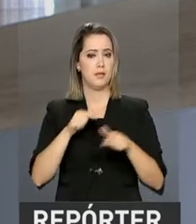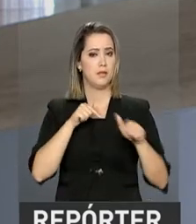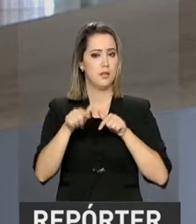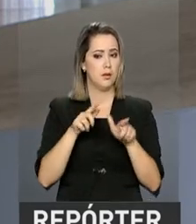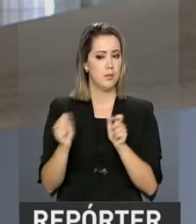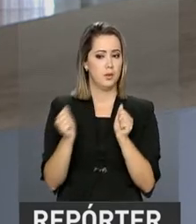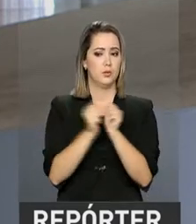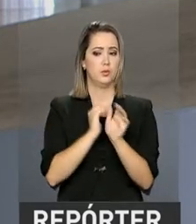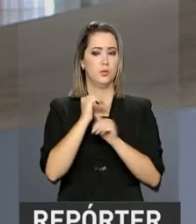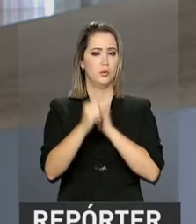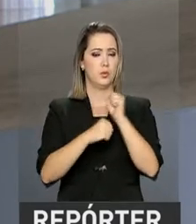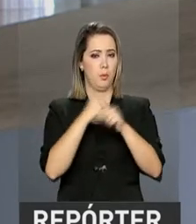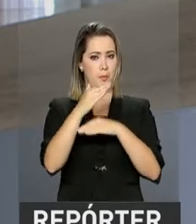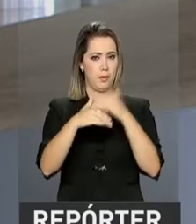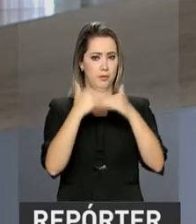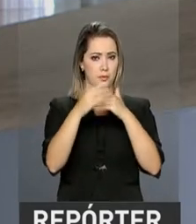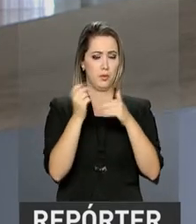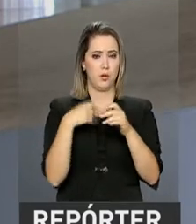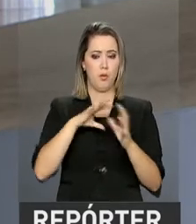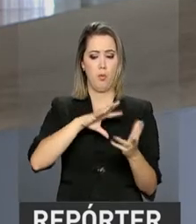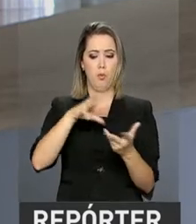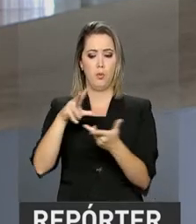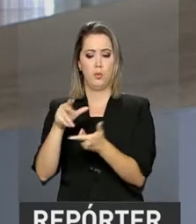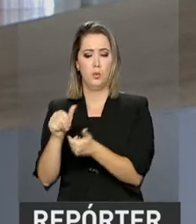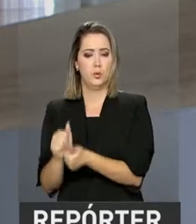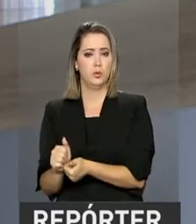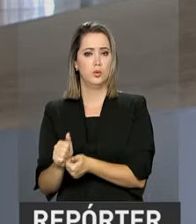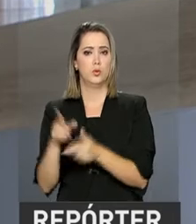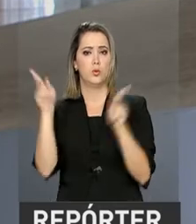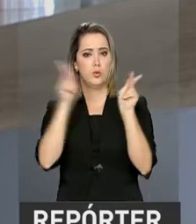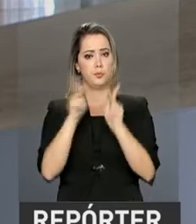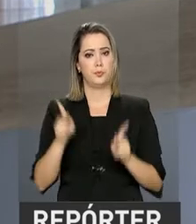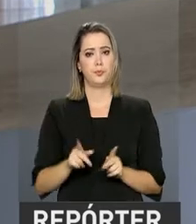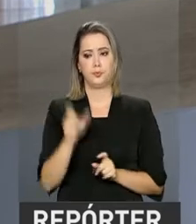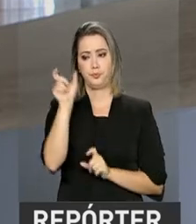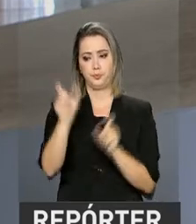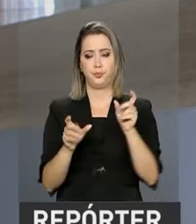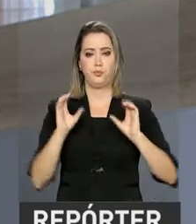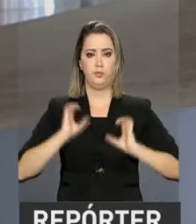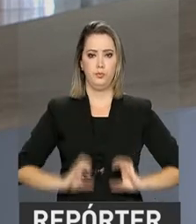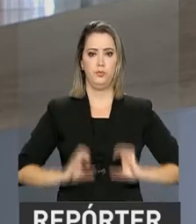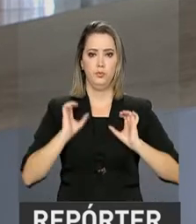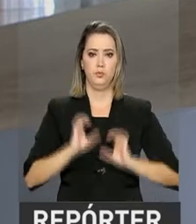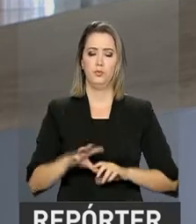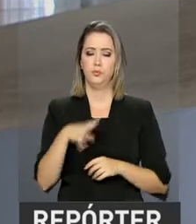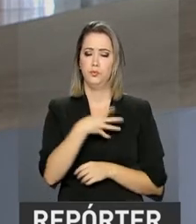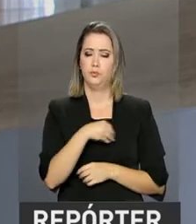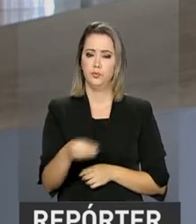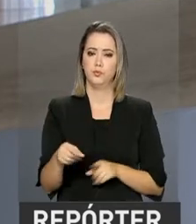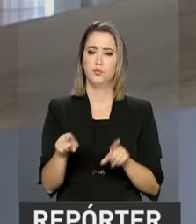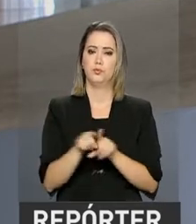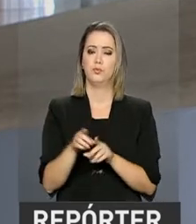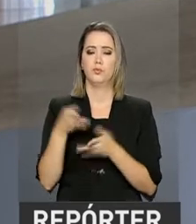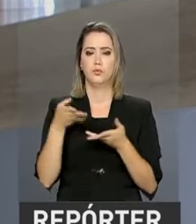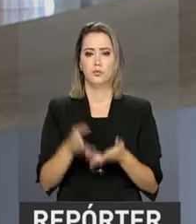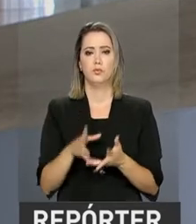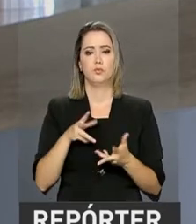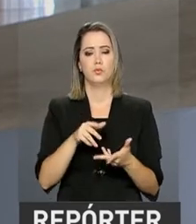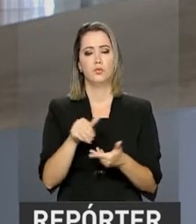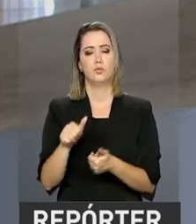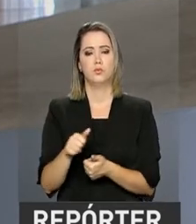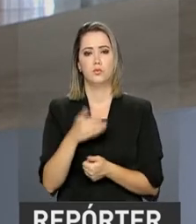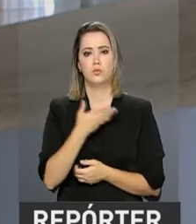para a construção de um mundo de paz para os cidadãos filhos e netos do reino unido e do